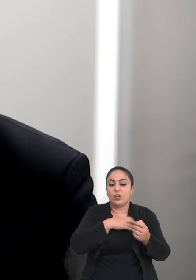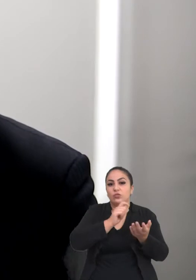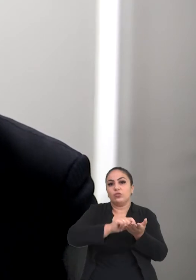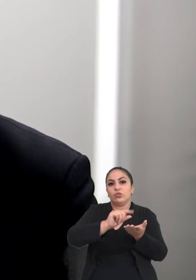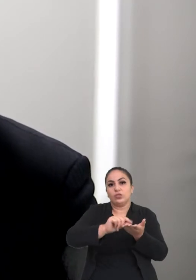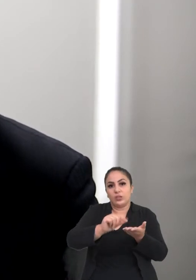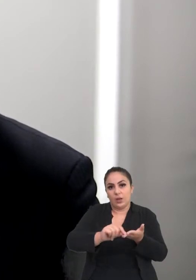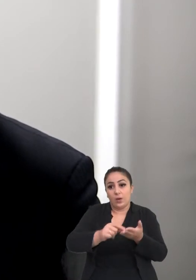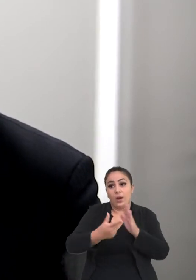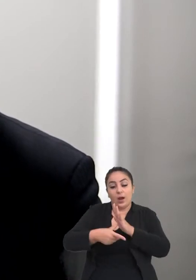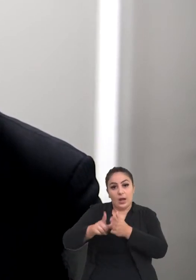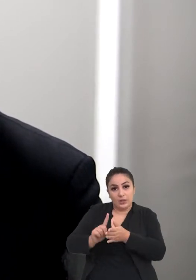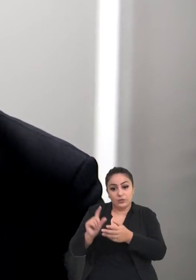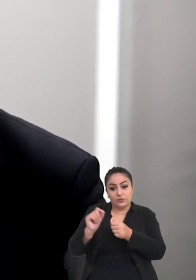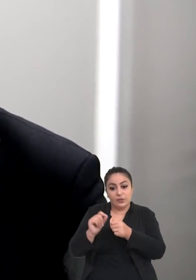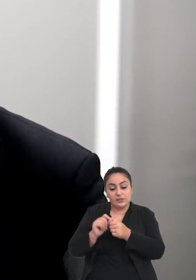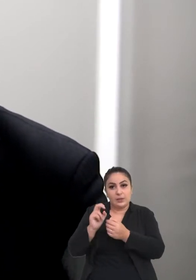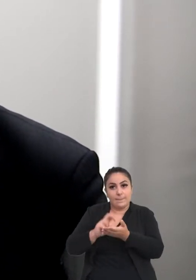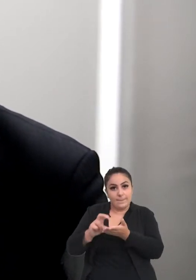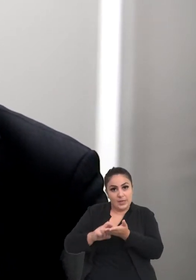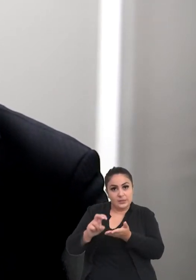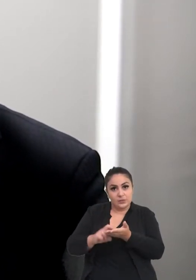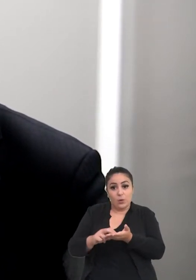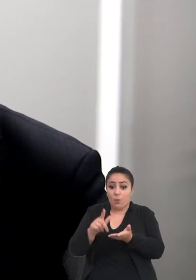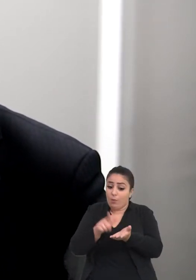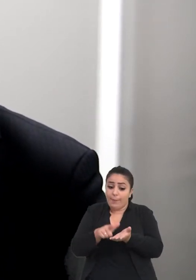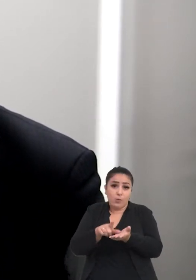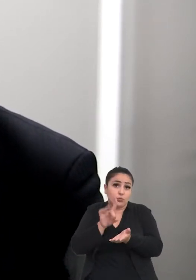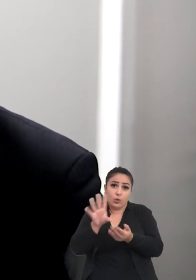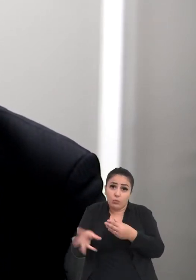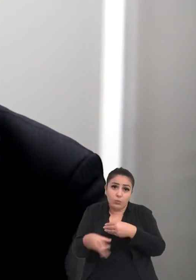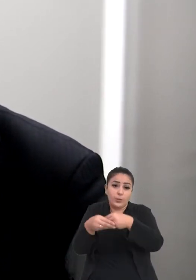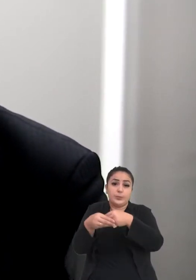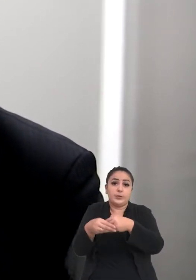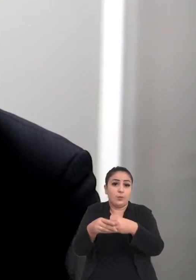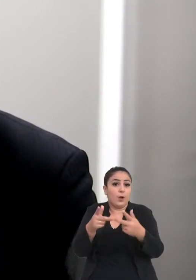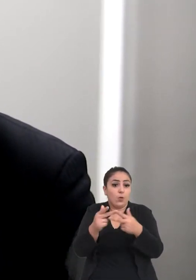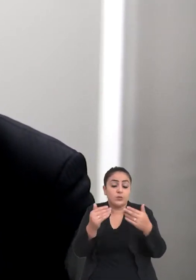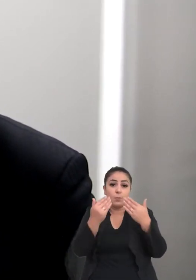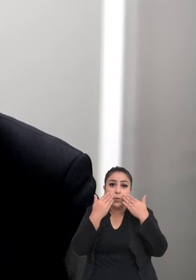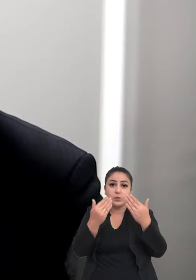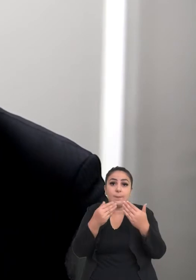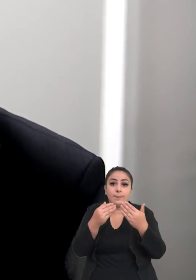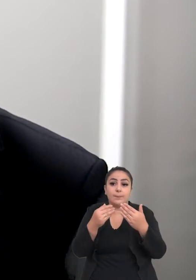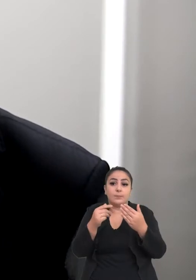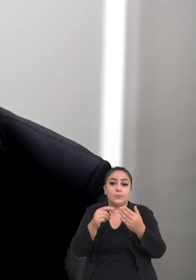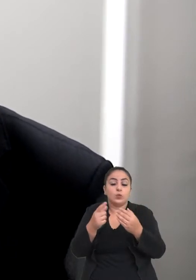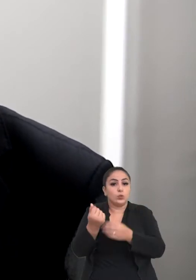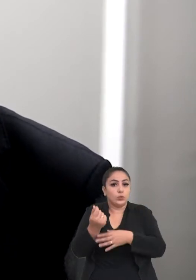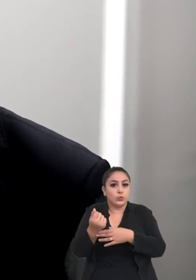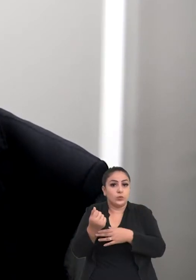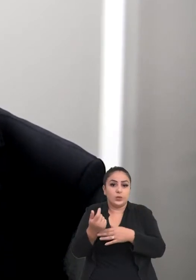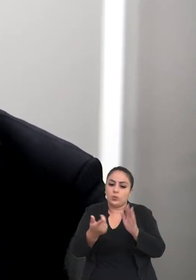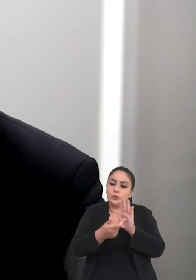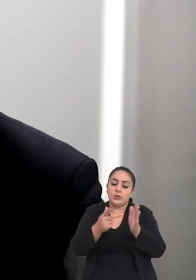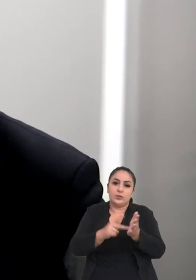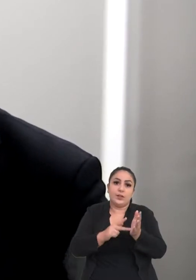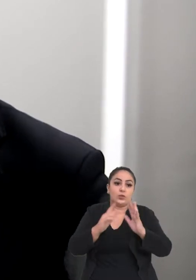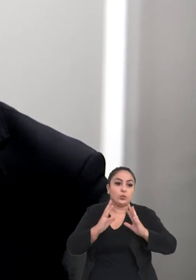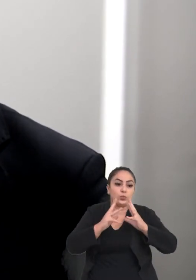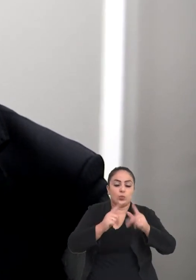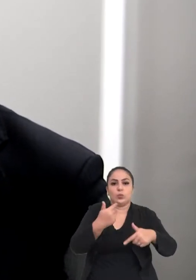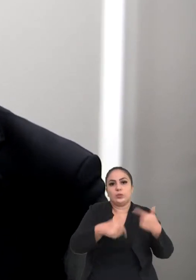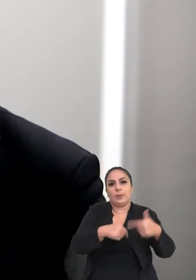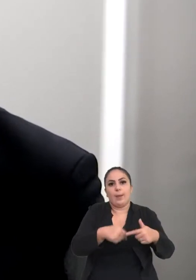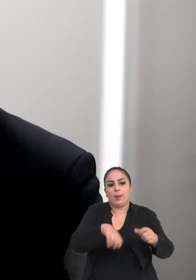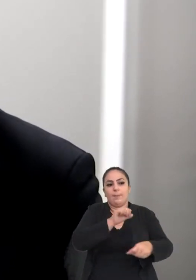maneira eletrônica e que antes fazia em papel, o papel era apenas uma expressão de parte do custo, né? Não significa